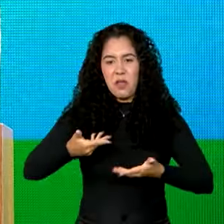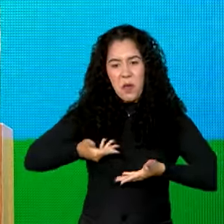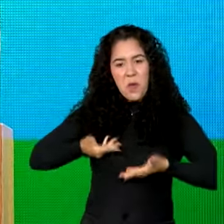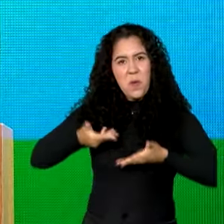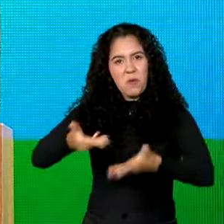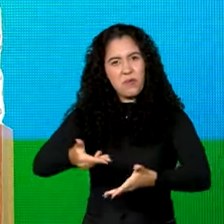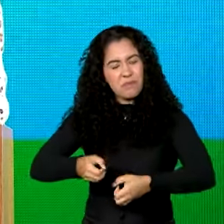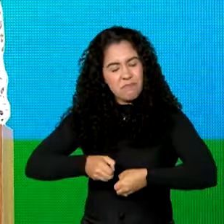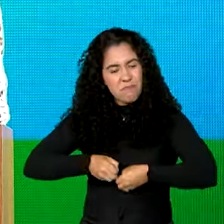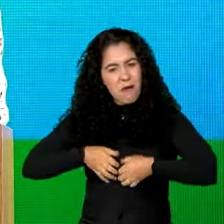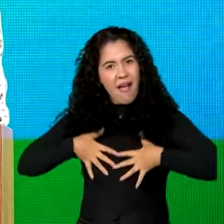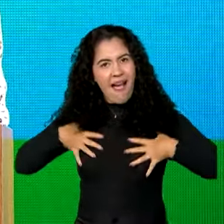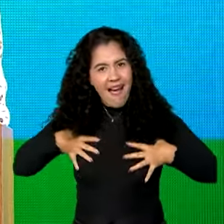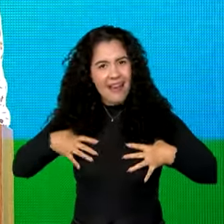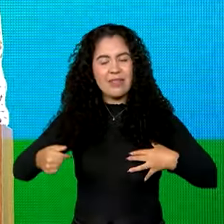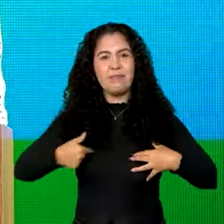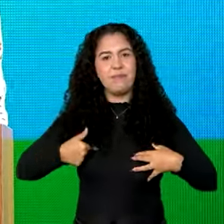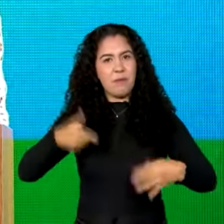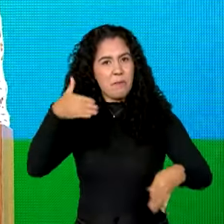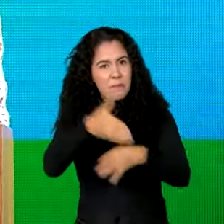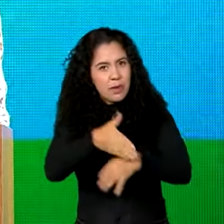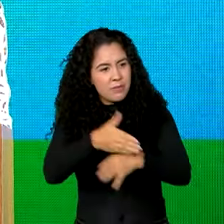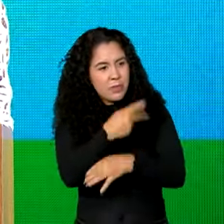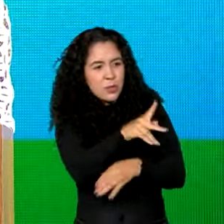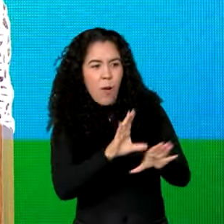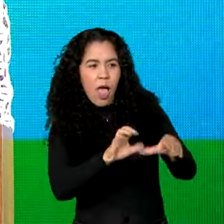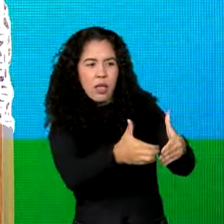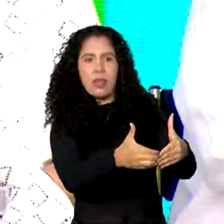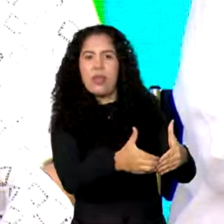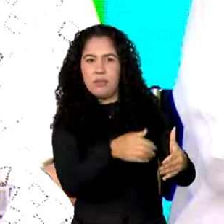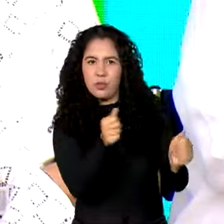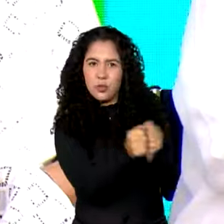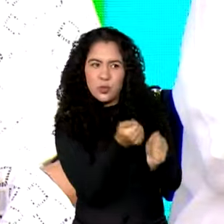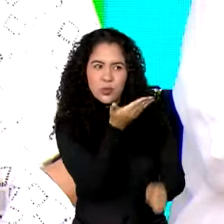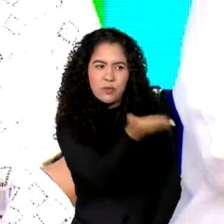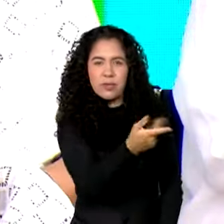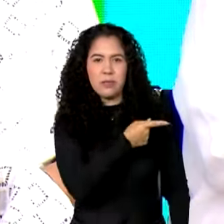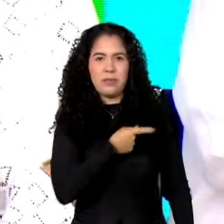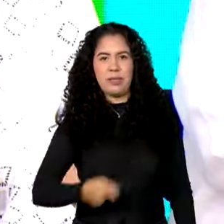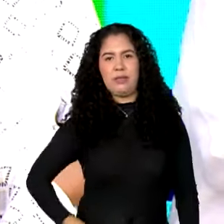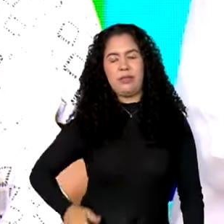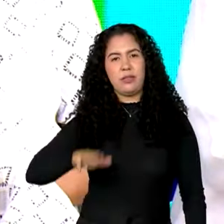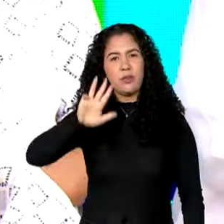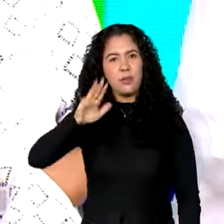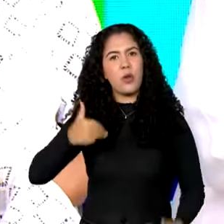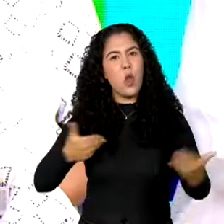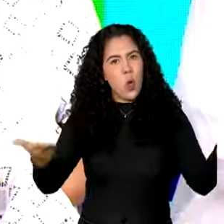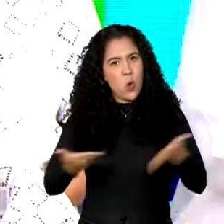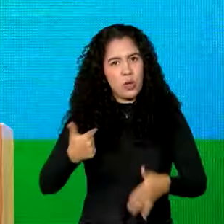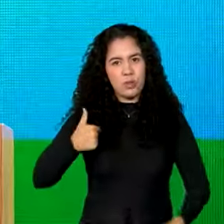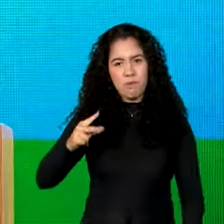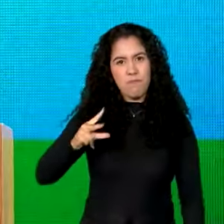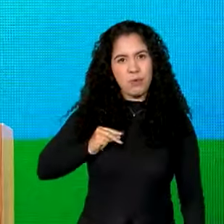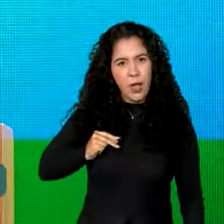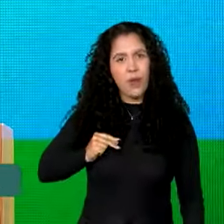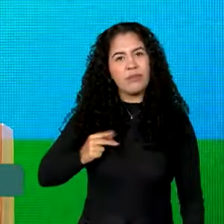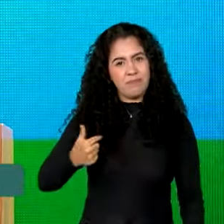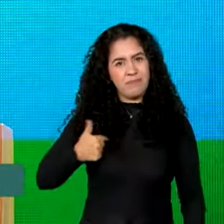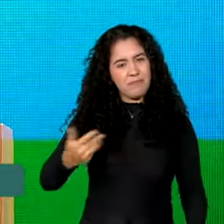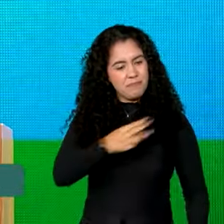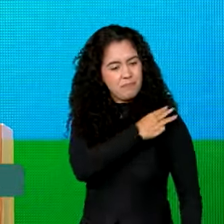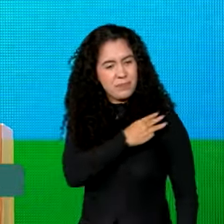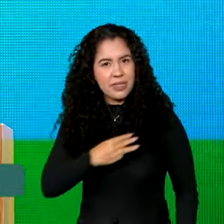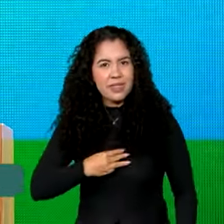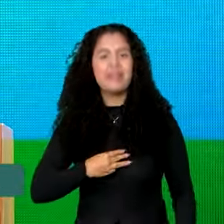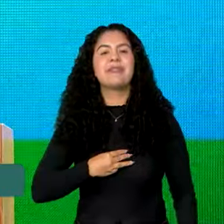convite para fazer parte do seu governo, presidente Lula. E tomo posse como ministra, sem perder